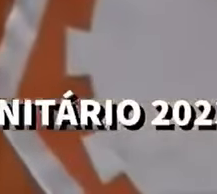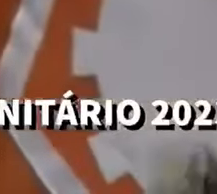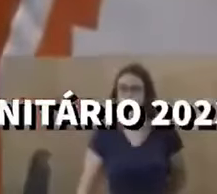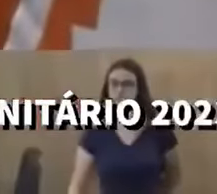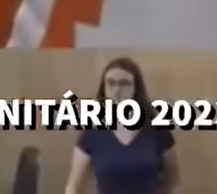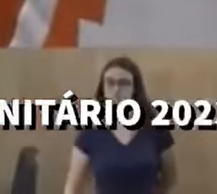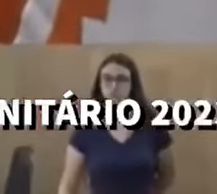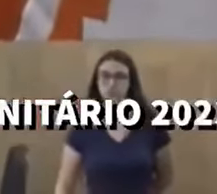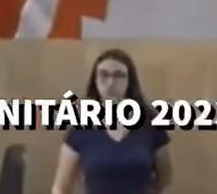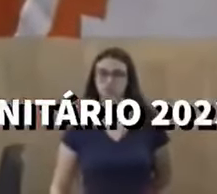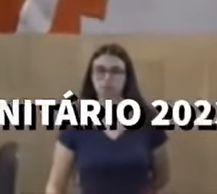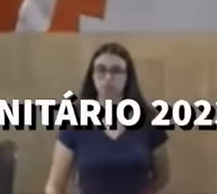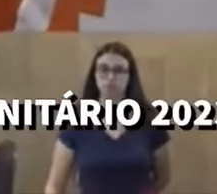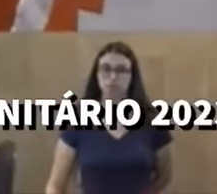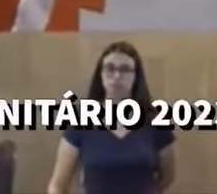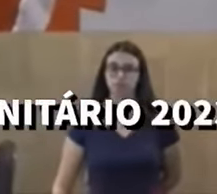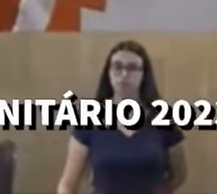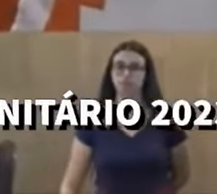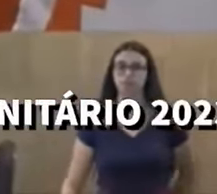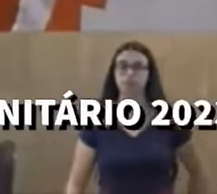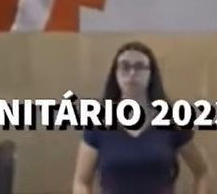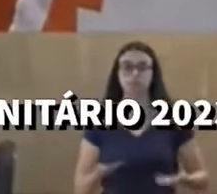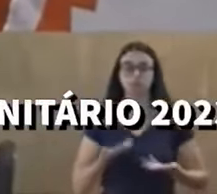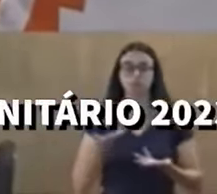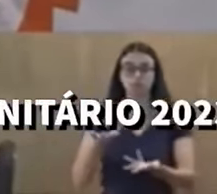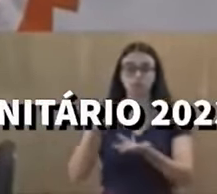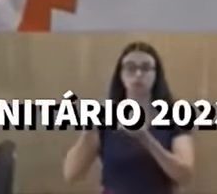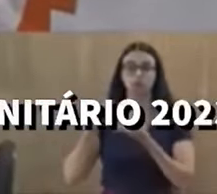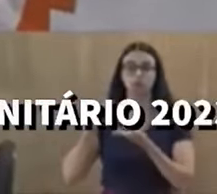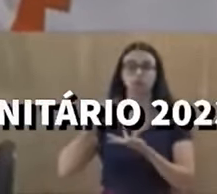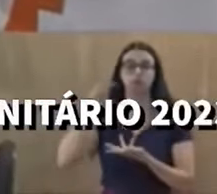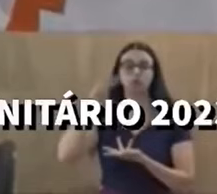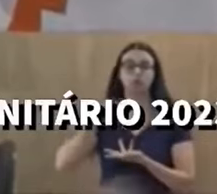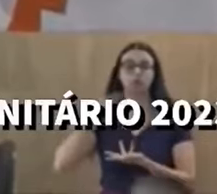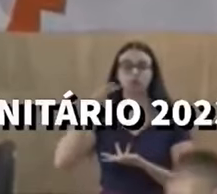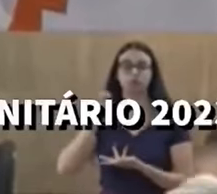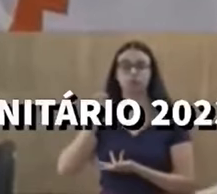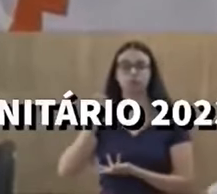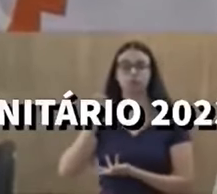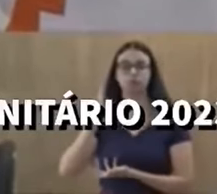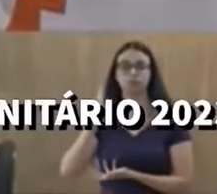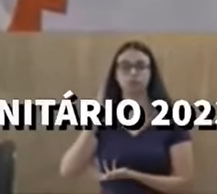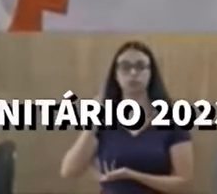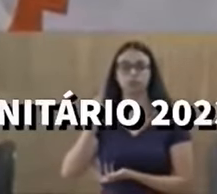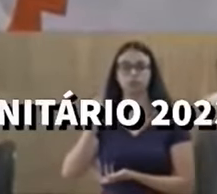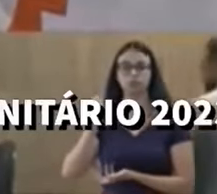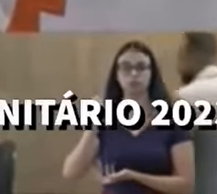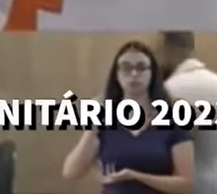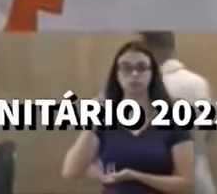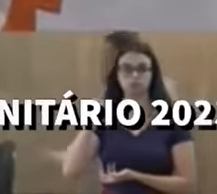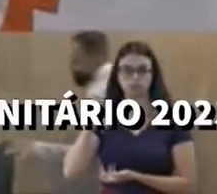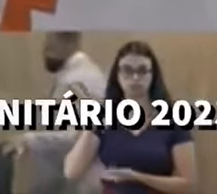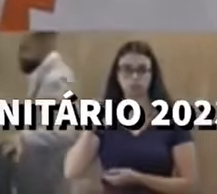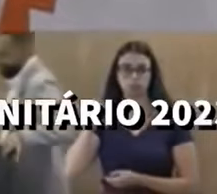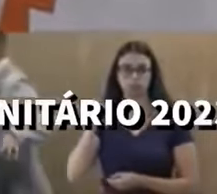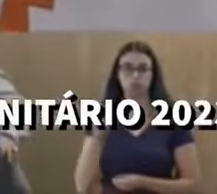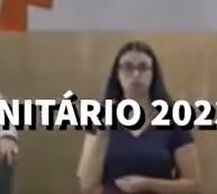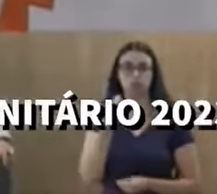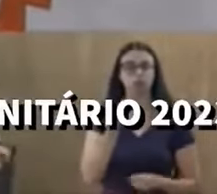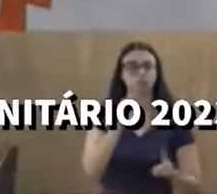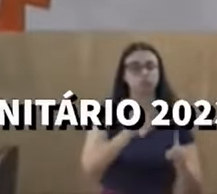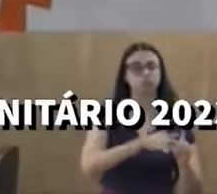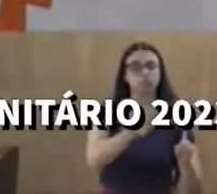Neste momento, o vereador Edson Souza fará a entrega do título Líder Comunitário 2023 a